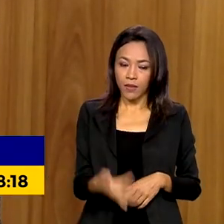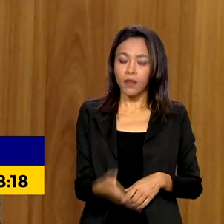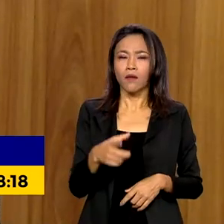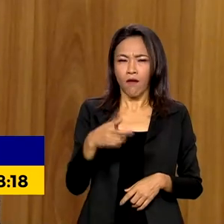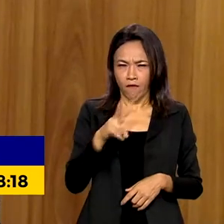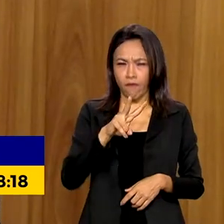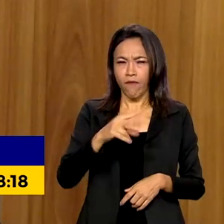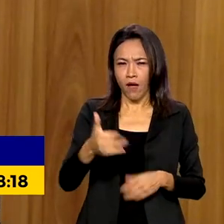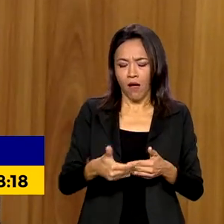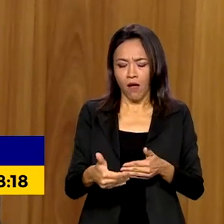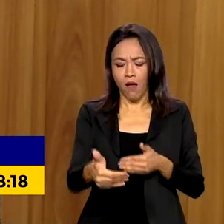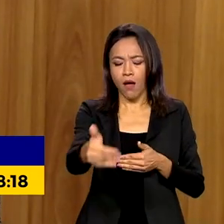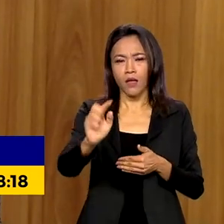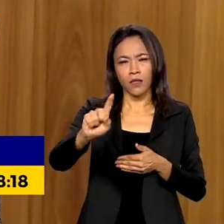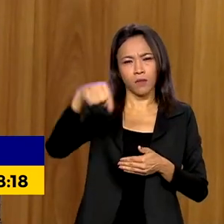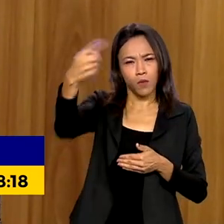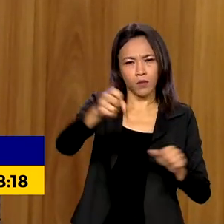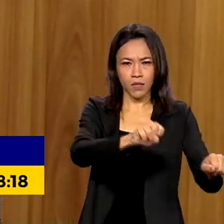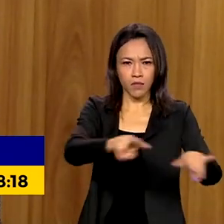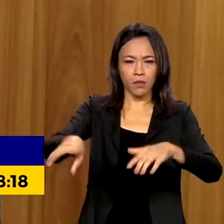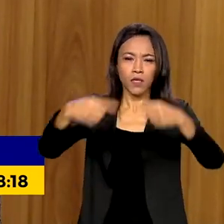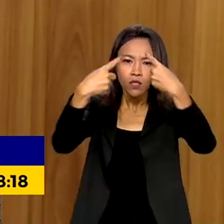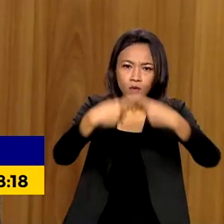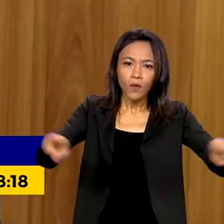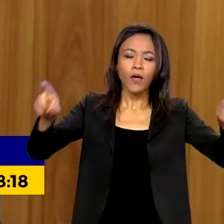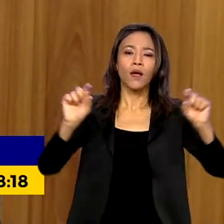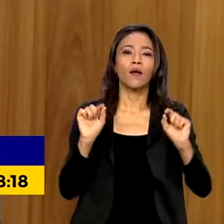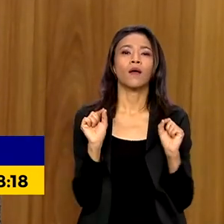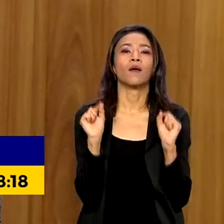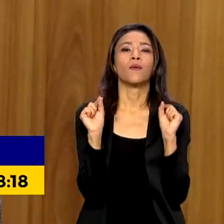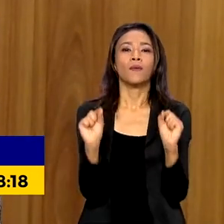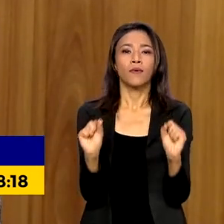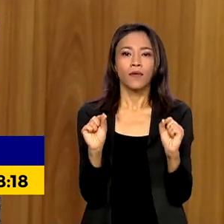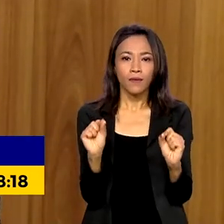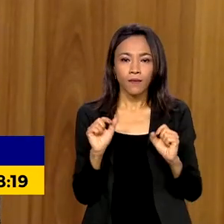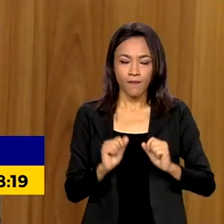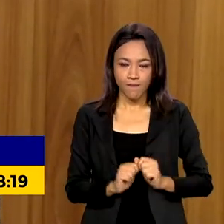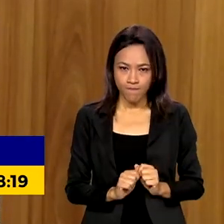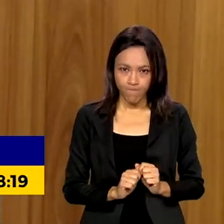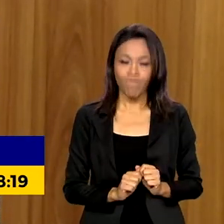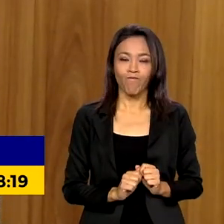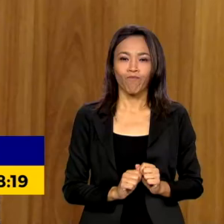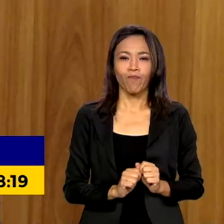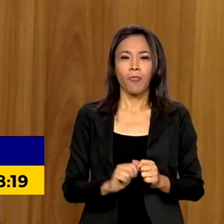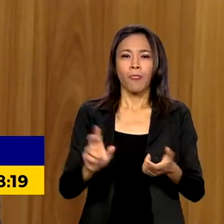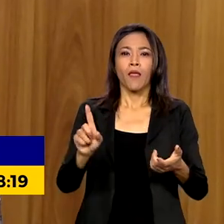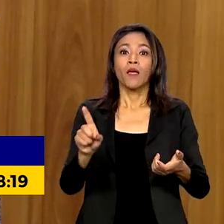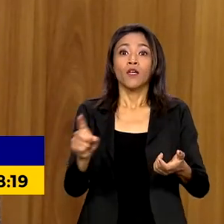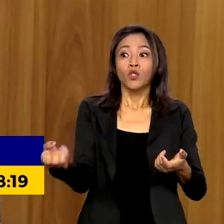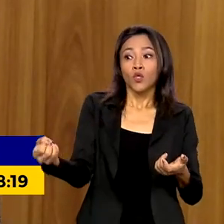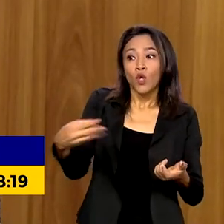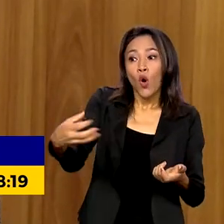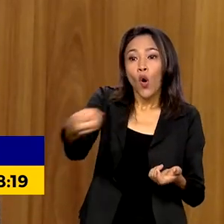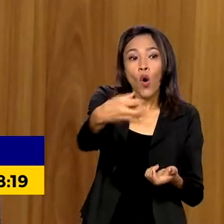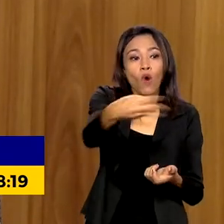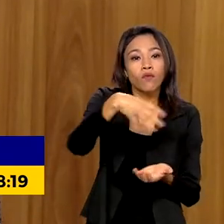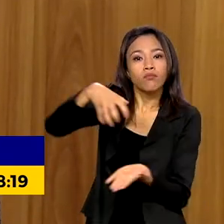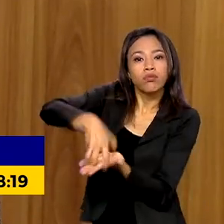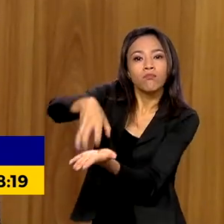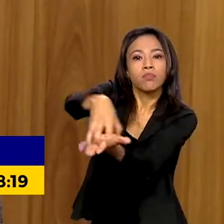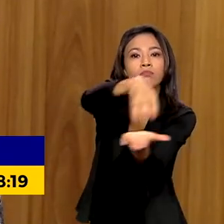nas próximas semanas todo um processo de credenciamento de novos centros de